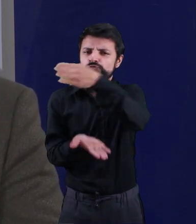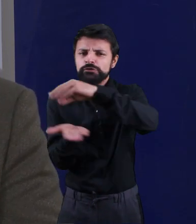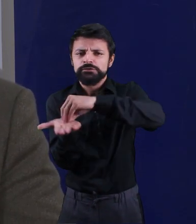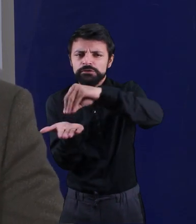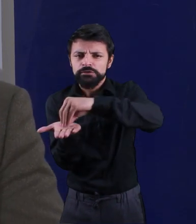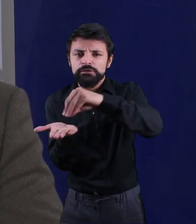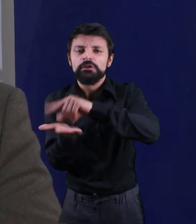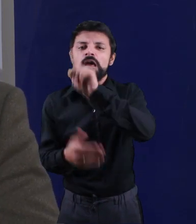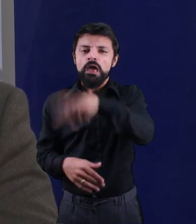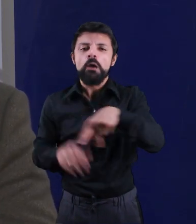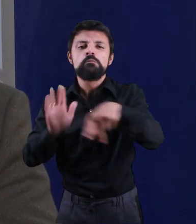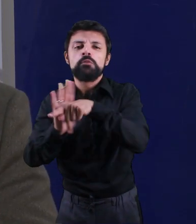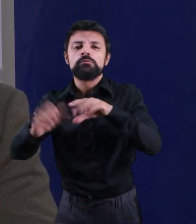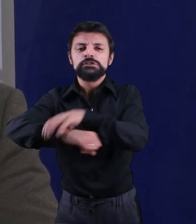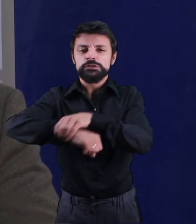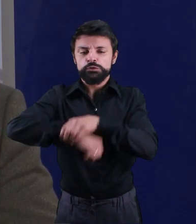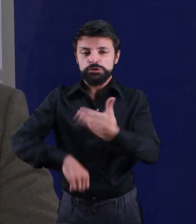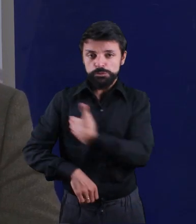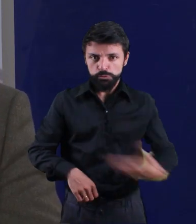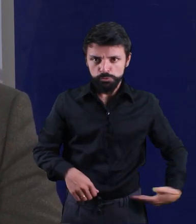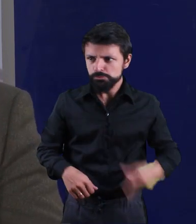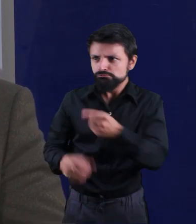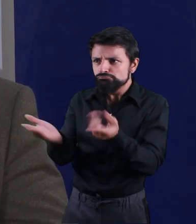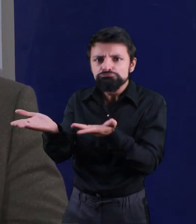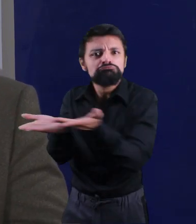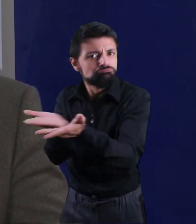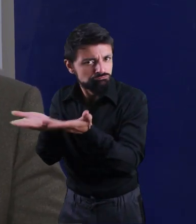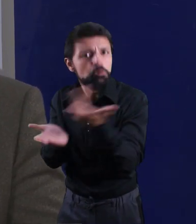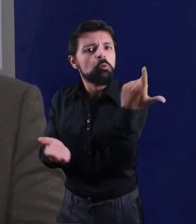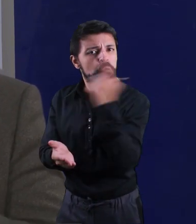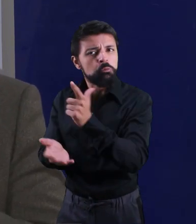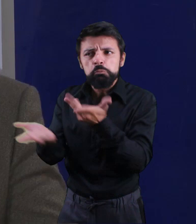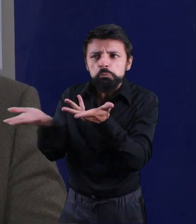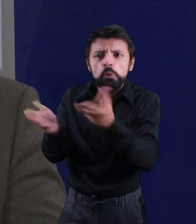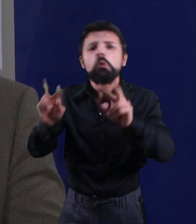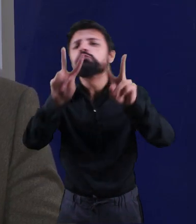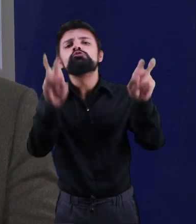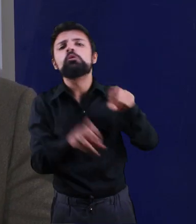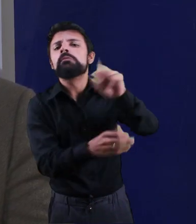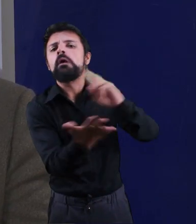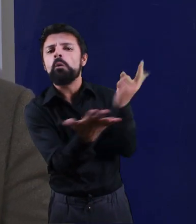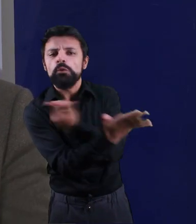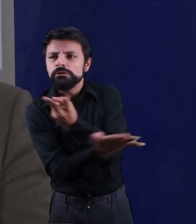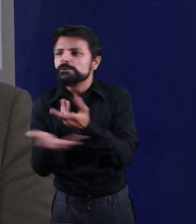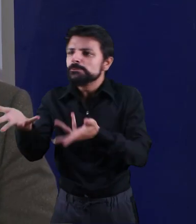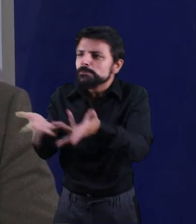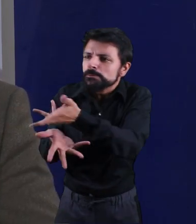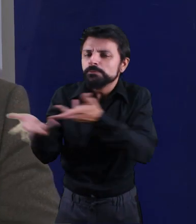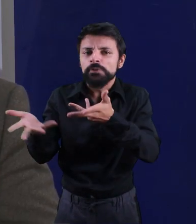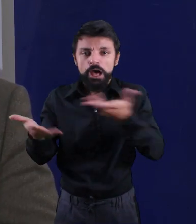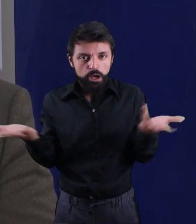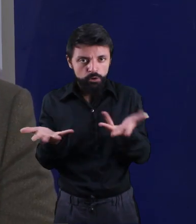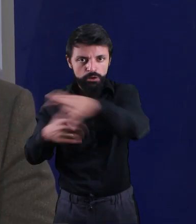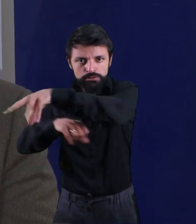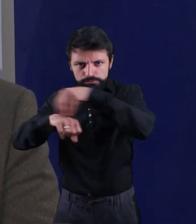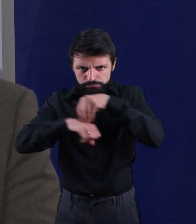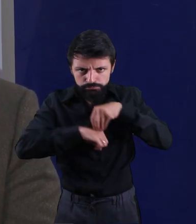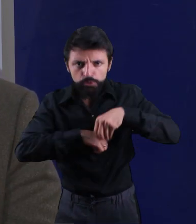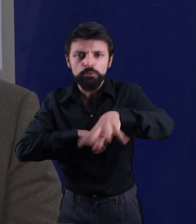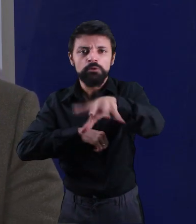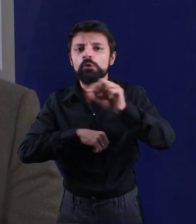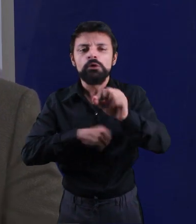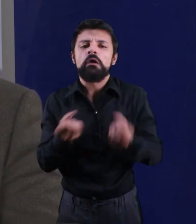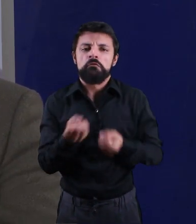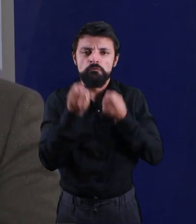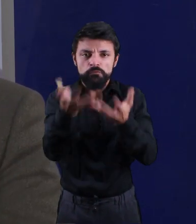de estado da segurança pública e fomos imediatamente atendidos justamente para tratar dos documentos desse caso compartilho com vocês a